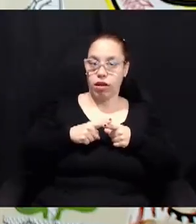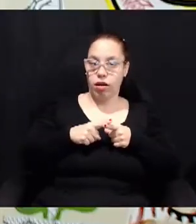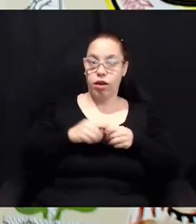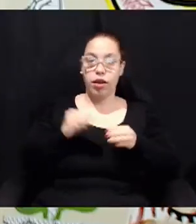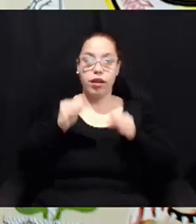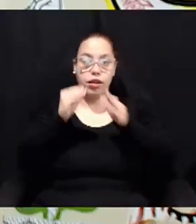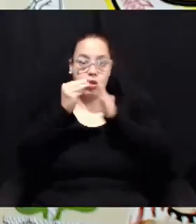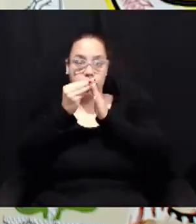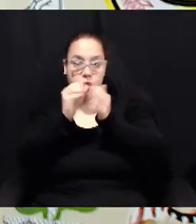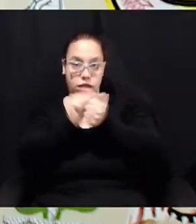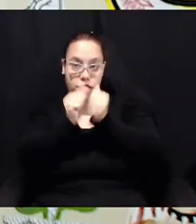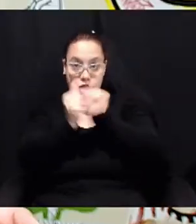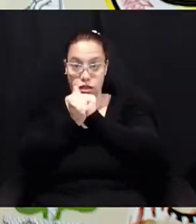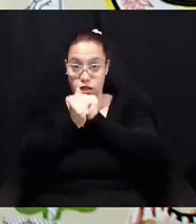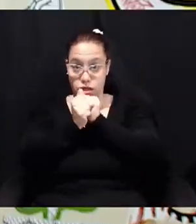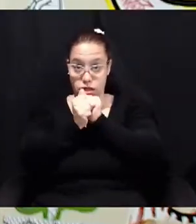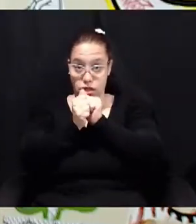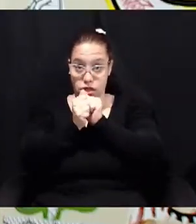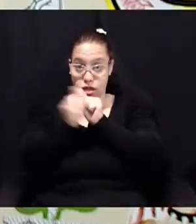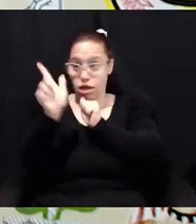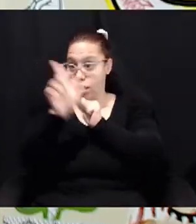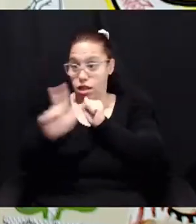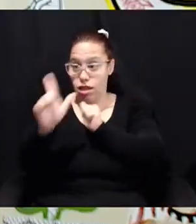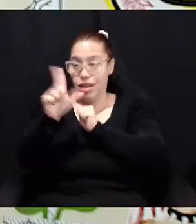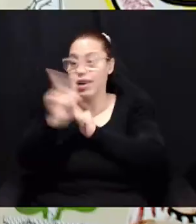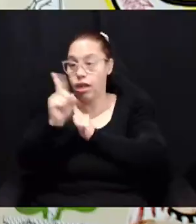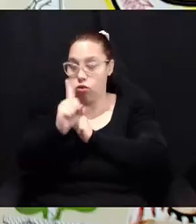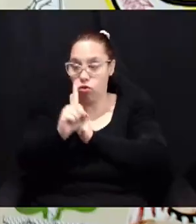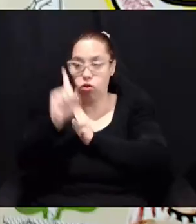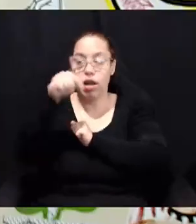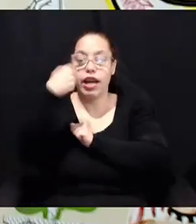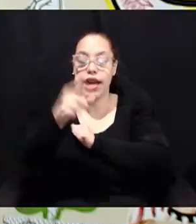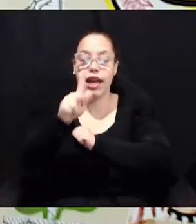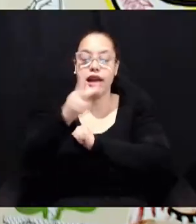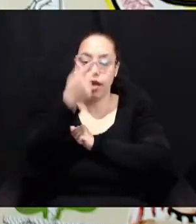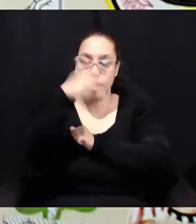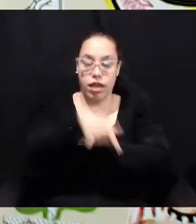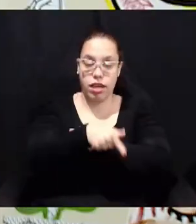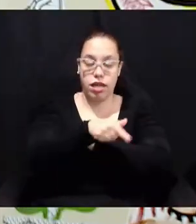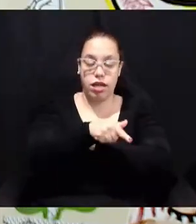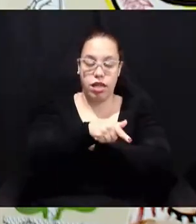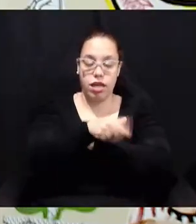gente fala, não é literatura, é quadrinho, é uma outra mídia e a